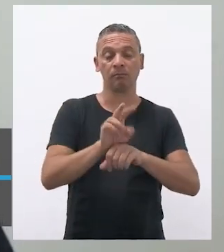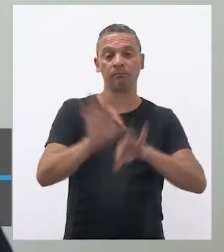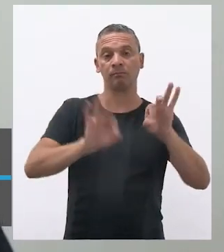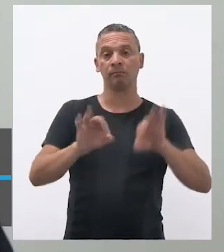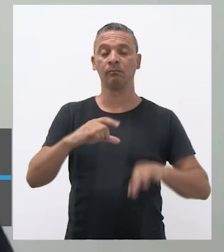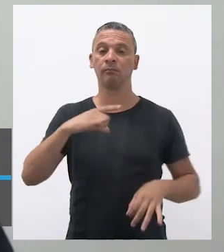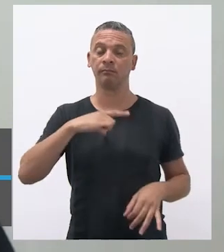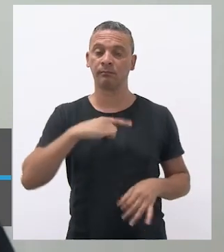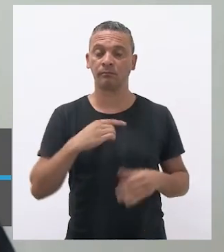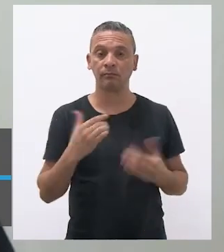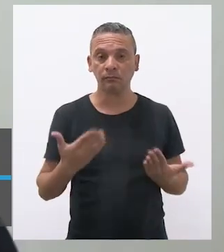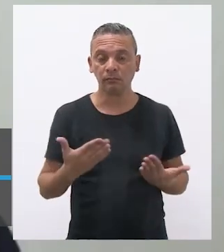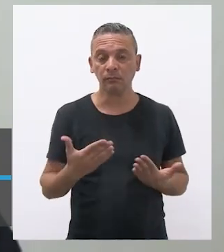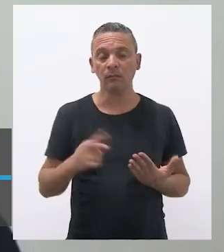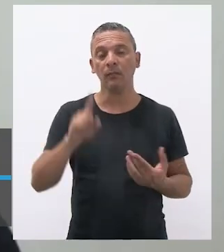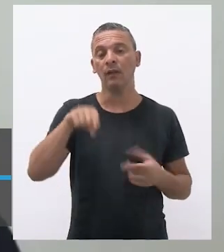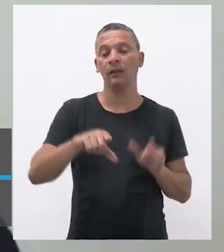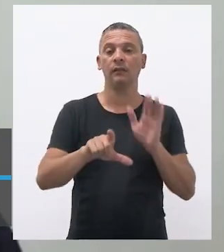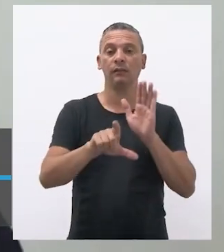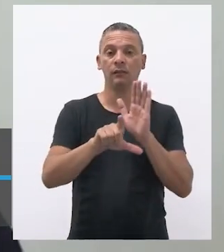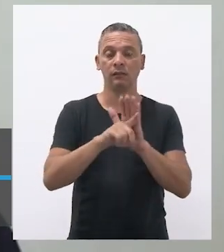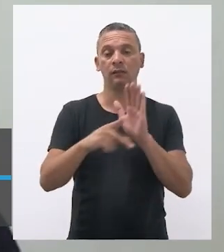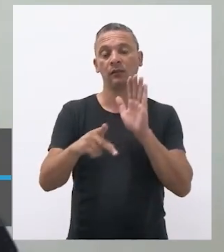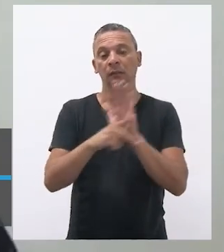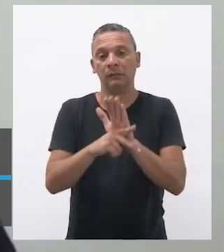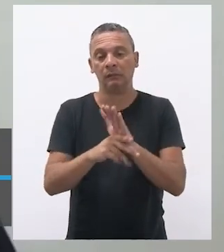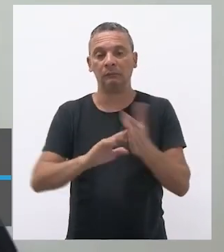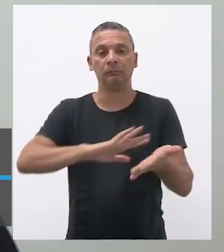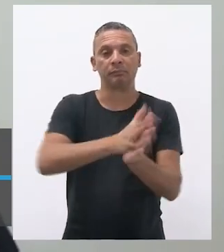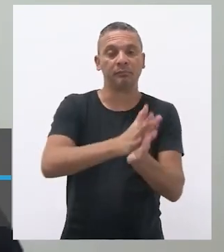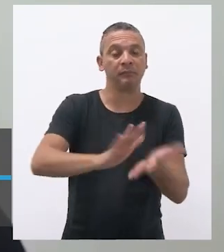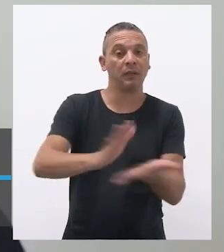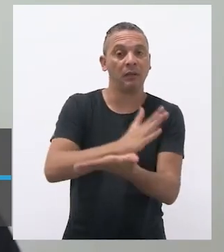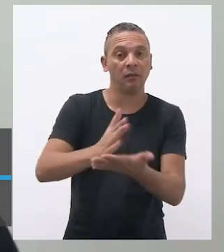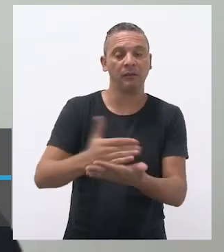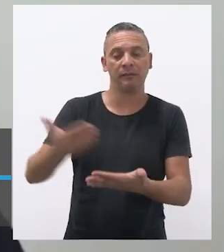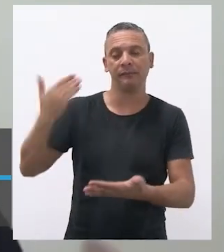que são legislações discriminatórias, até um passado